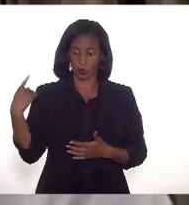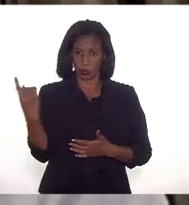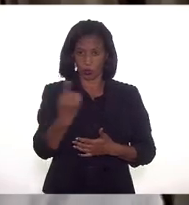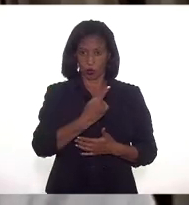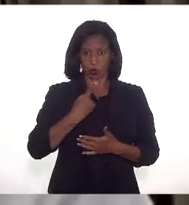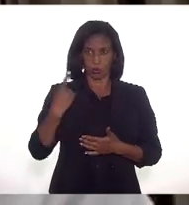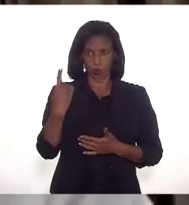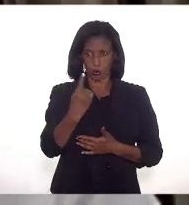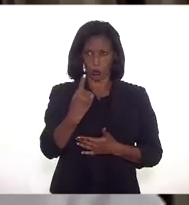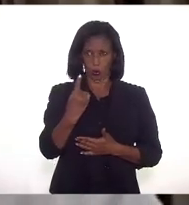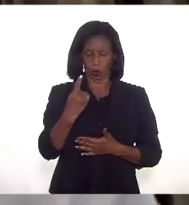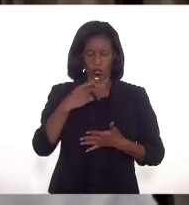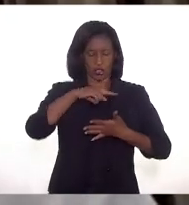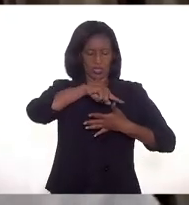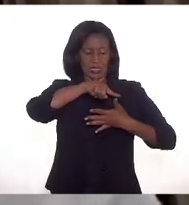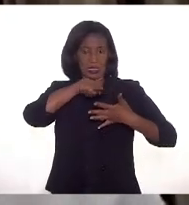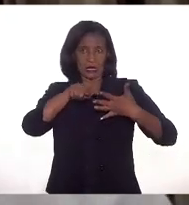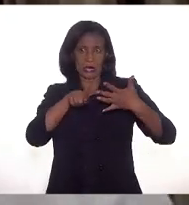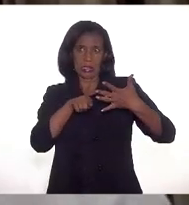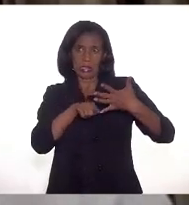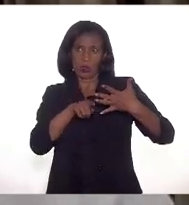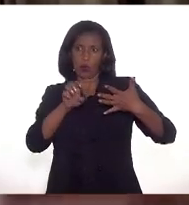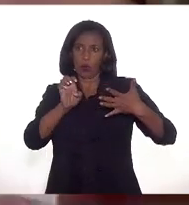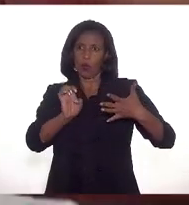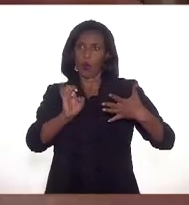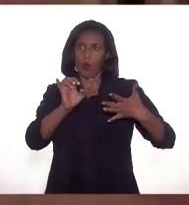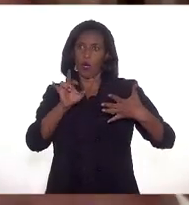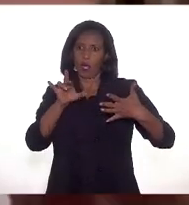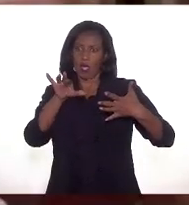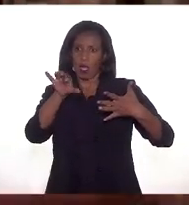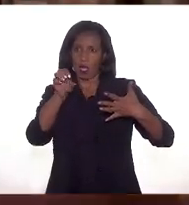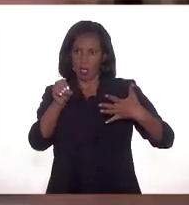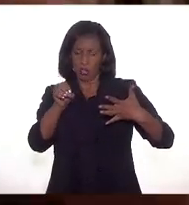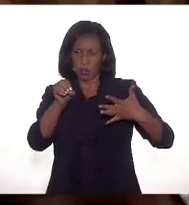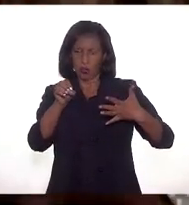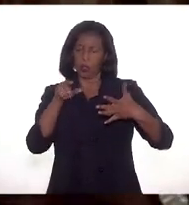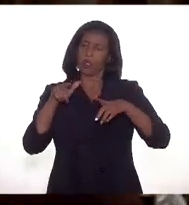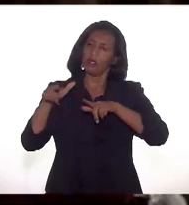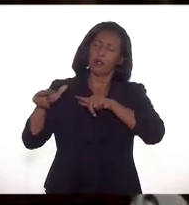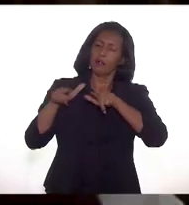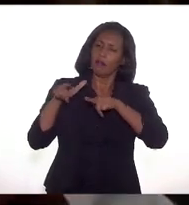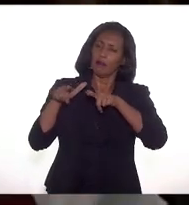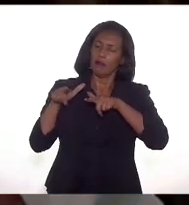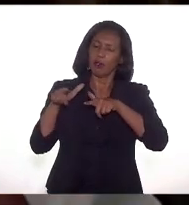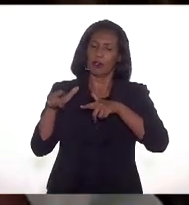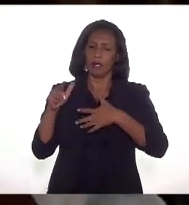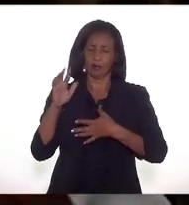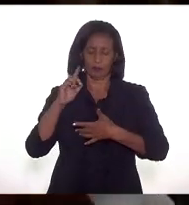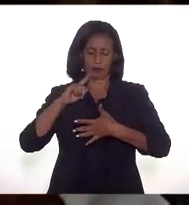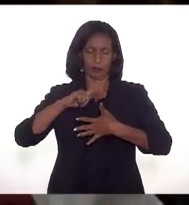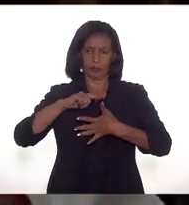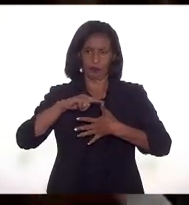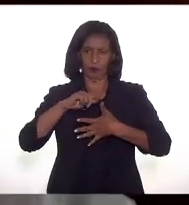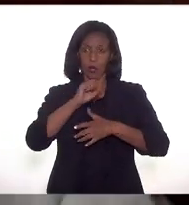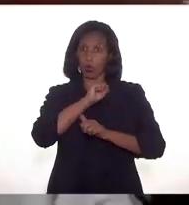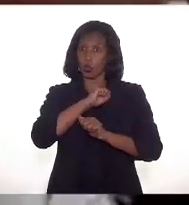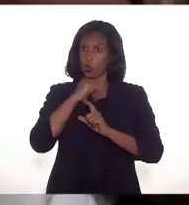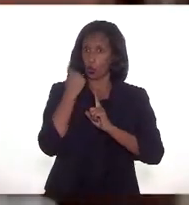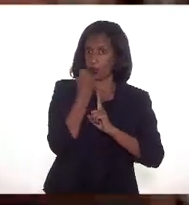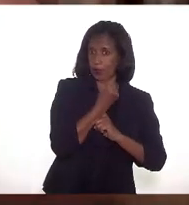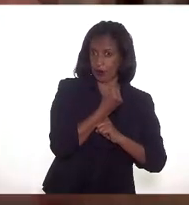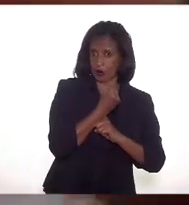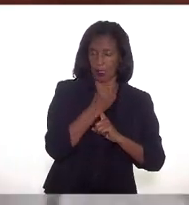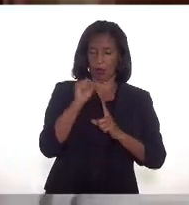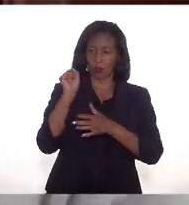estabelecemos uma construção em 5 eixos que trabalhariam o social,